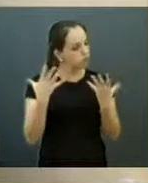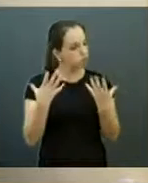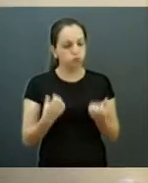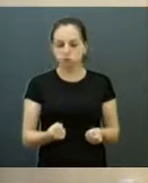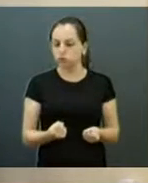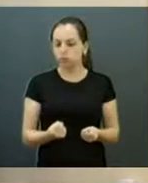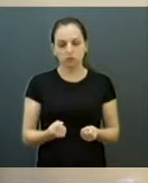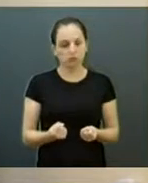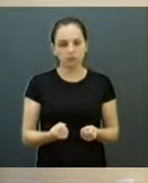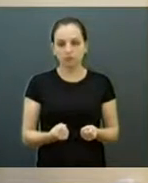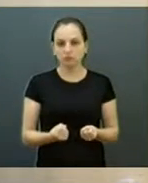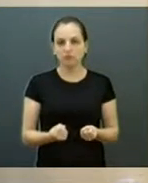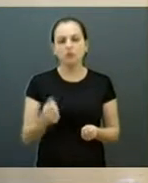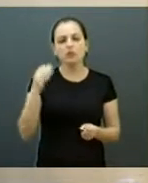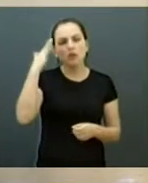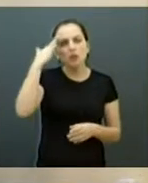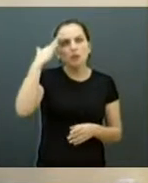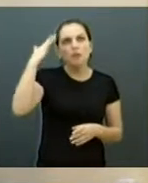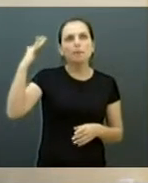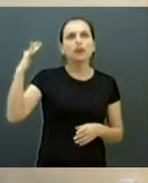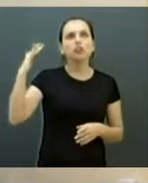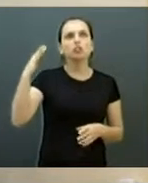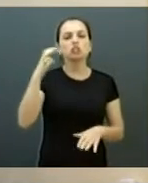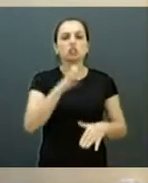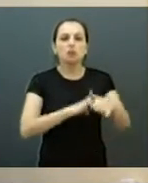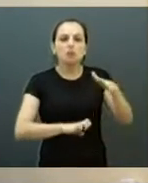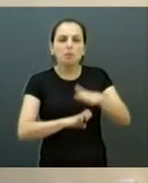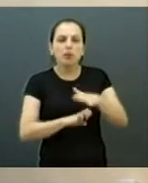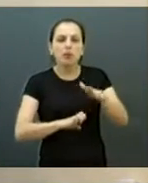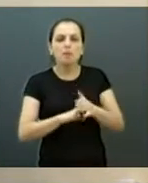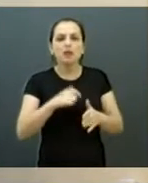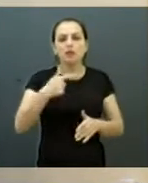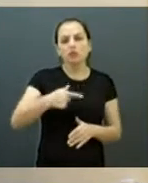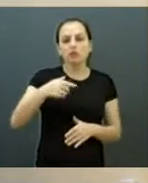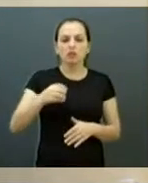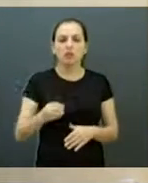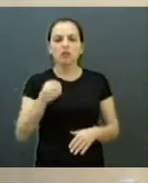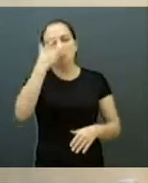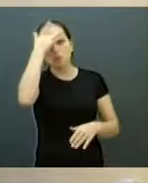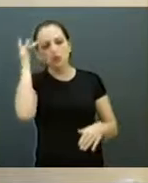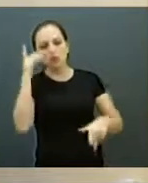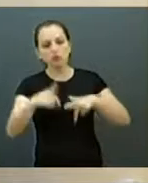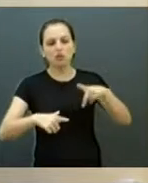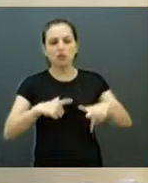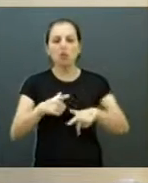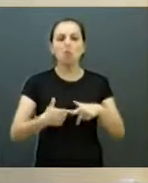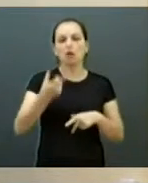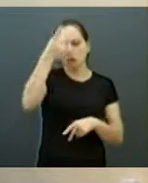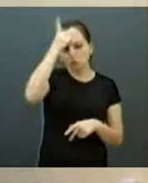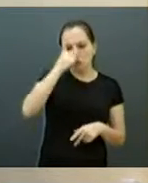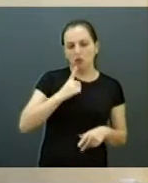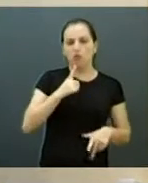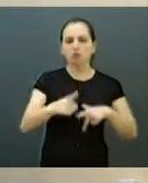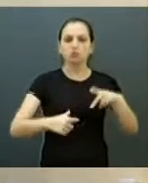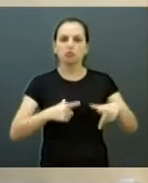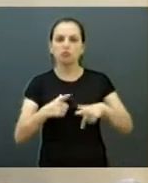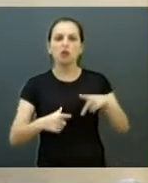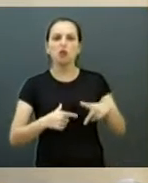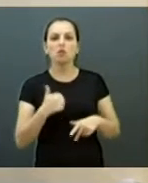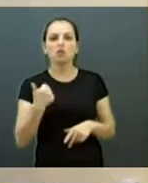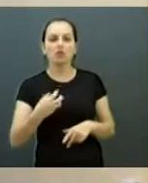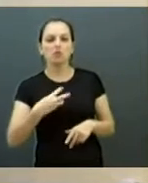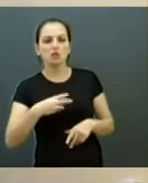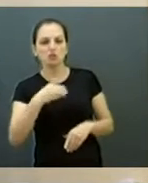imagine uma empresa com 70 funcionários com todos seus direitos trabalhistas com todos 13º